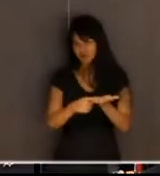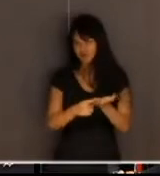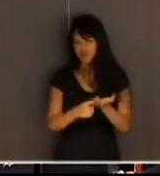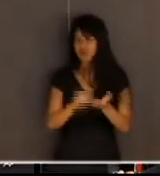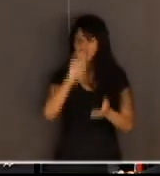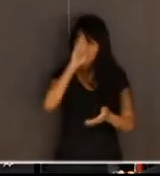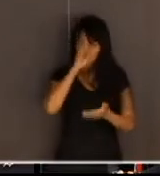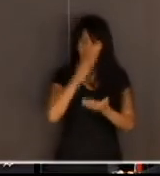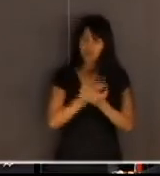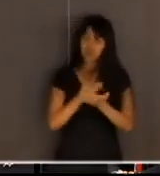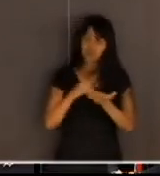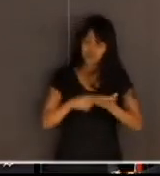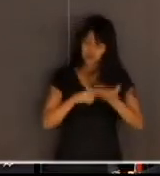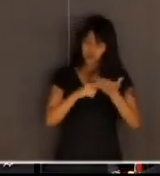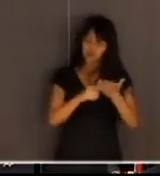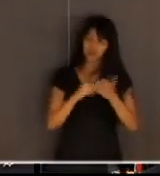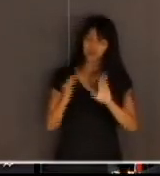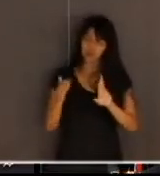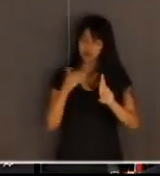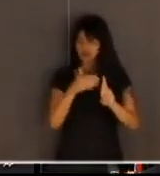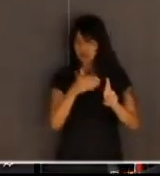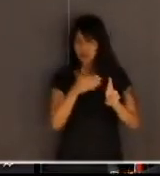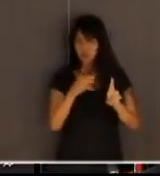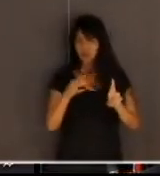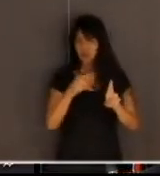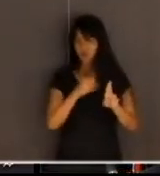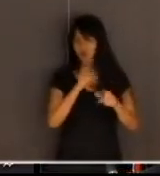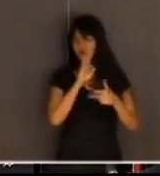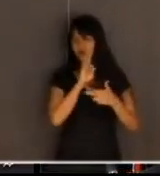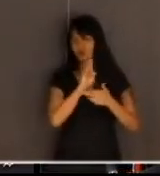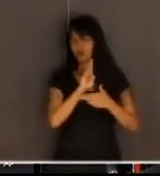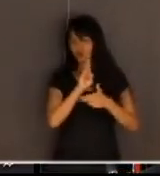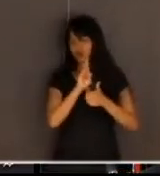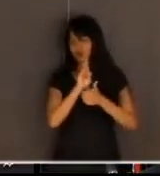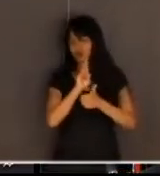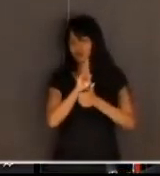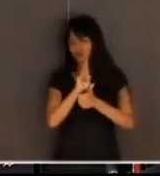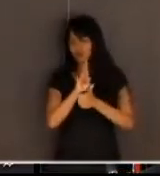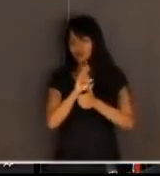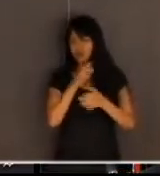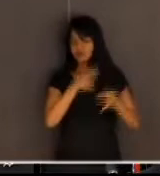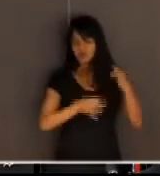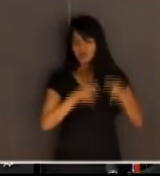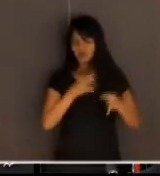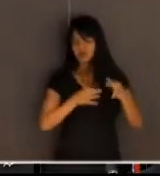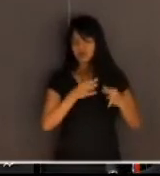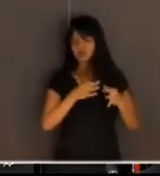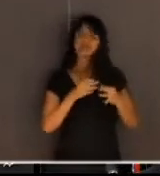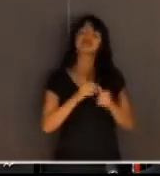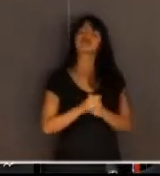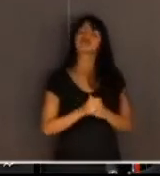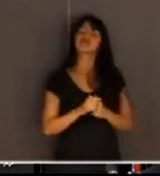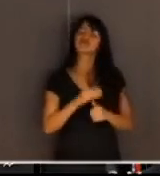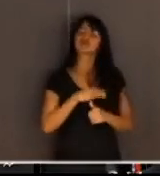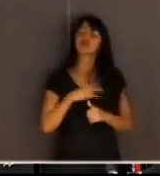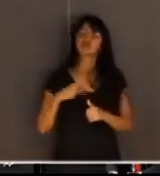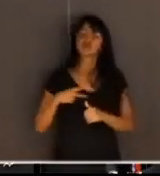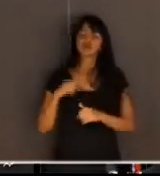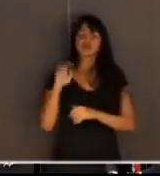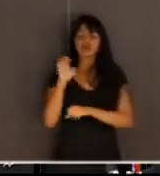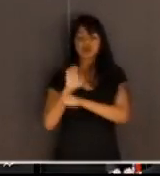acreditando que esse convite representa um convite aos procuradores de justiça do Ministério Público Estadual.